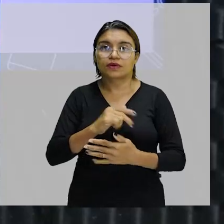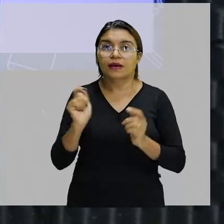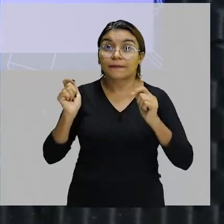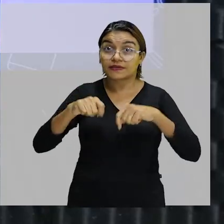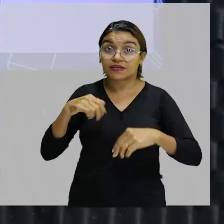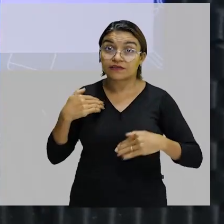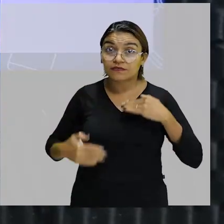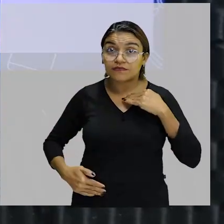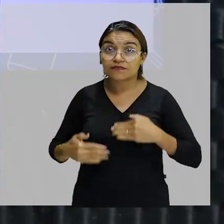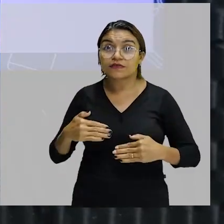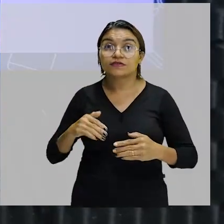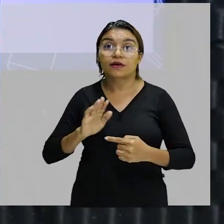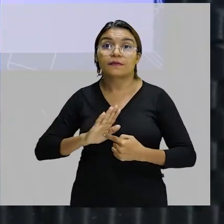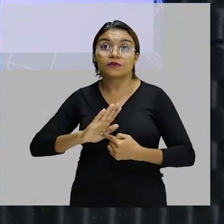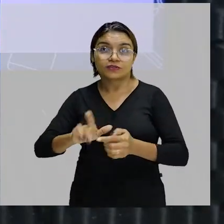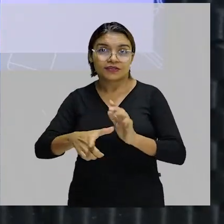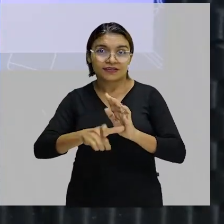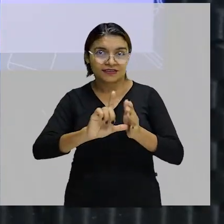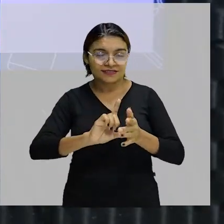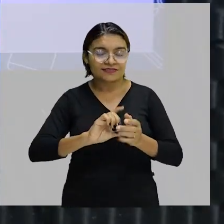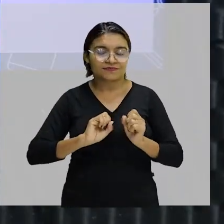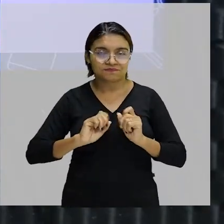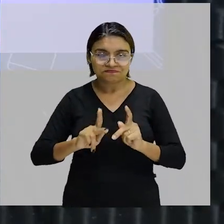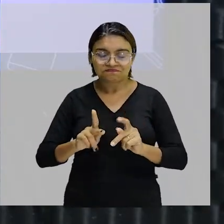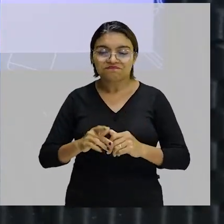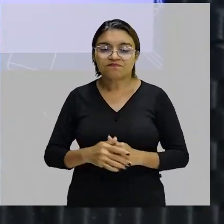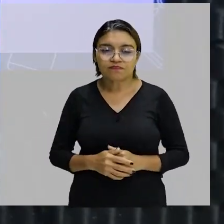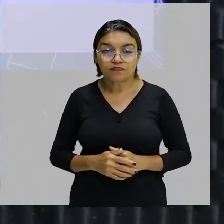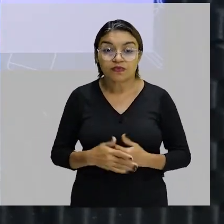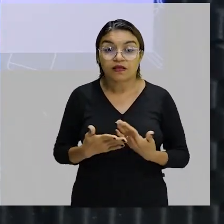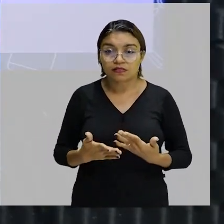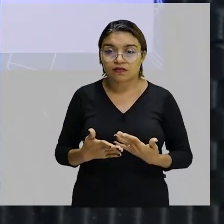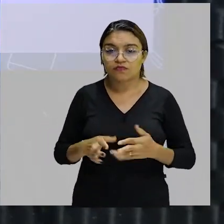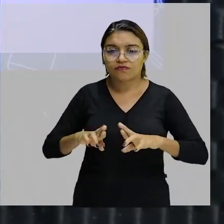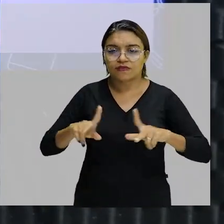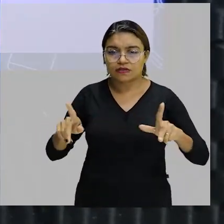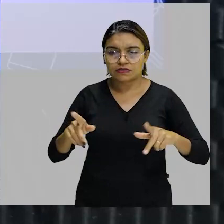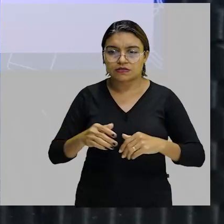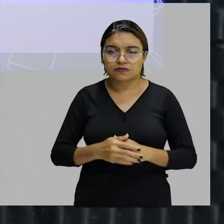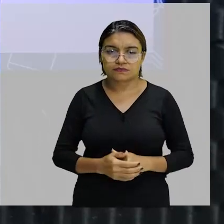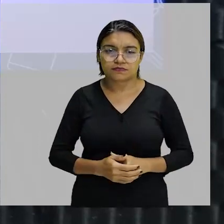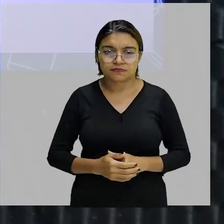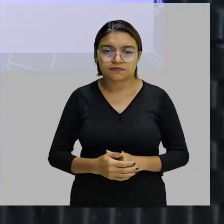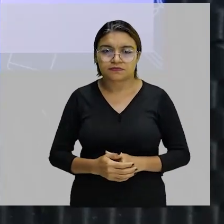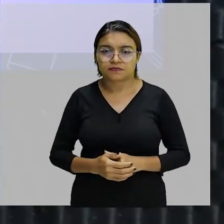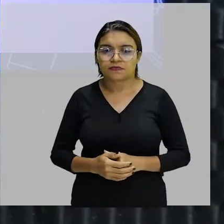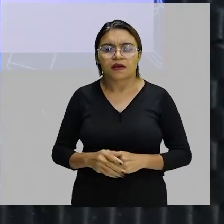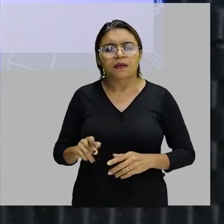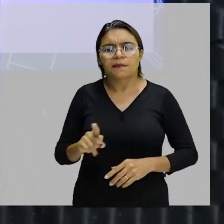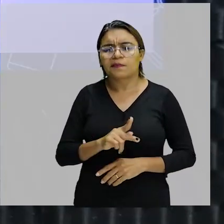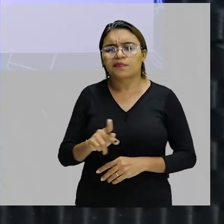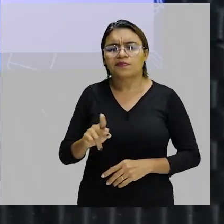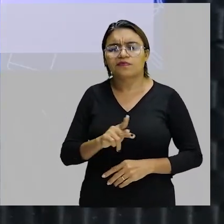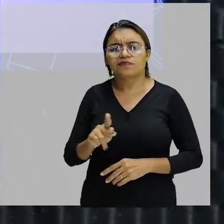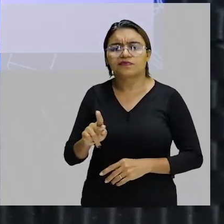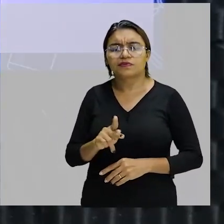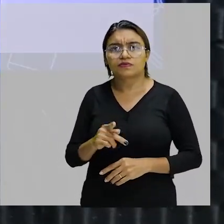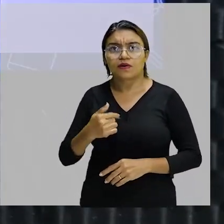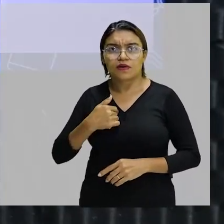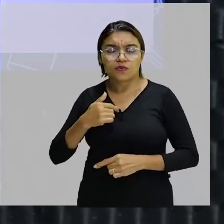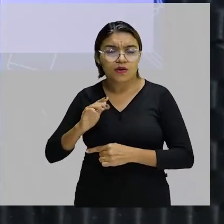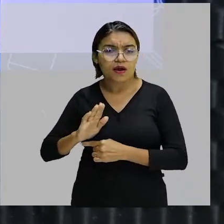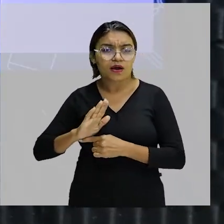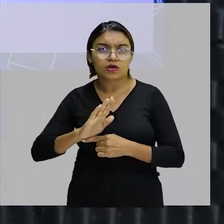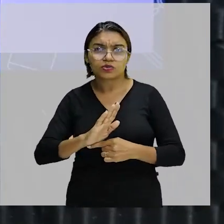físicas que eu mostrei para vocês ainda há pouco. Então, é isso que diferencia. Professor, eu ajudo muito meus